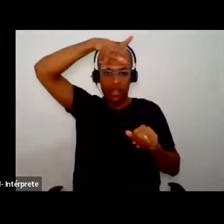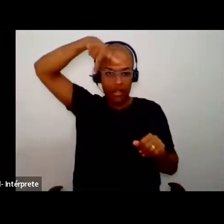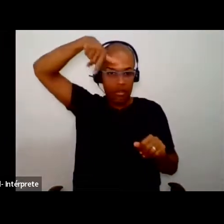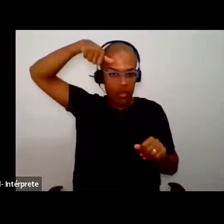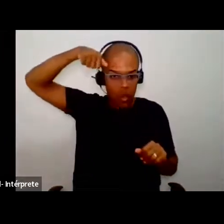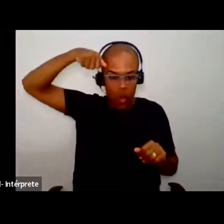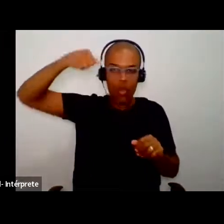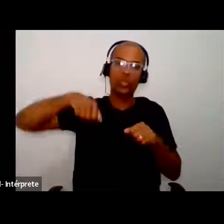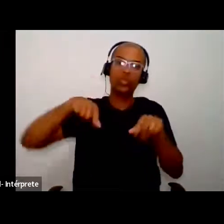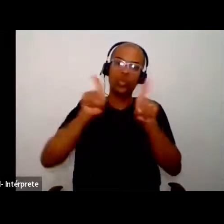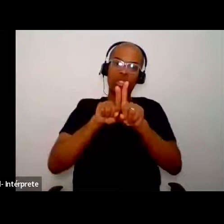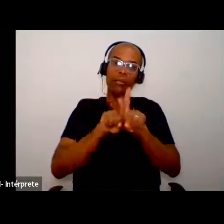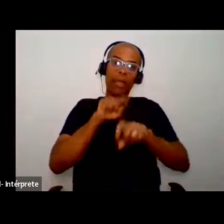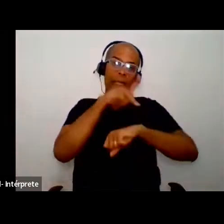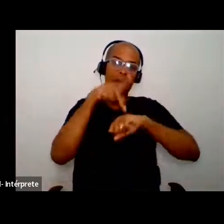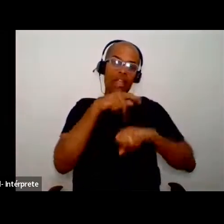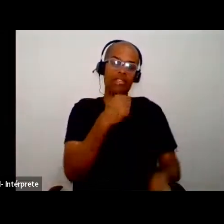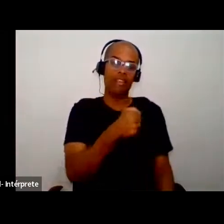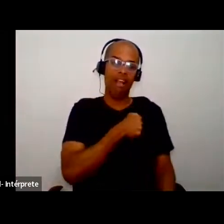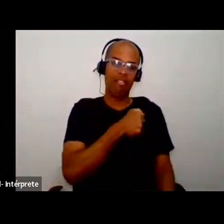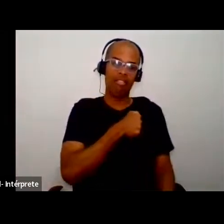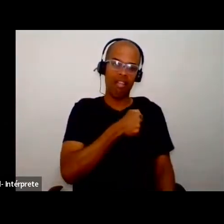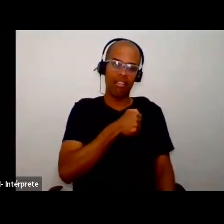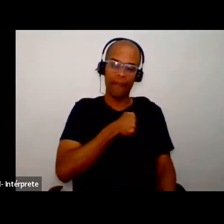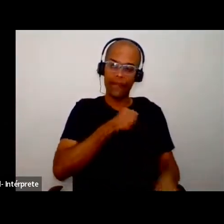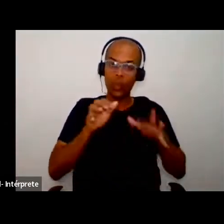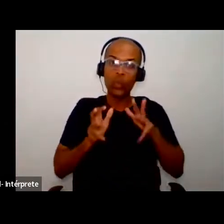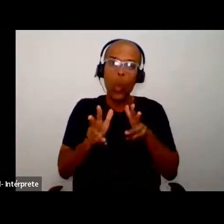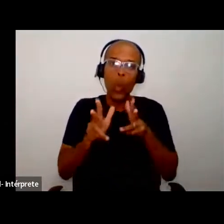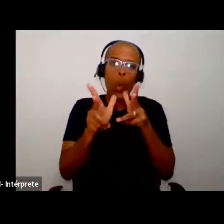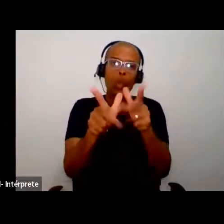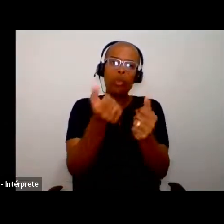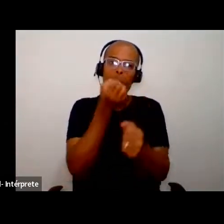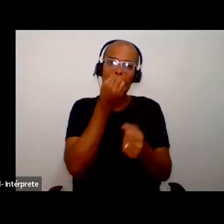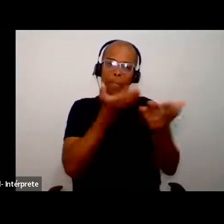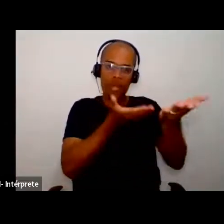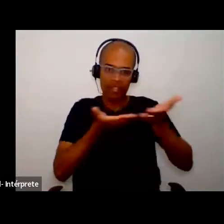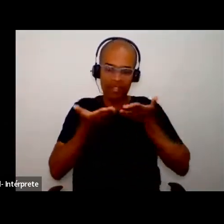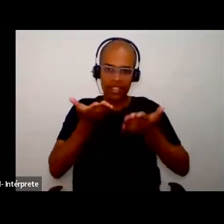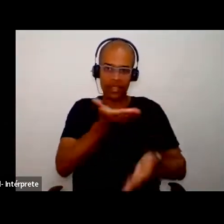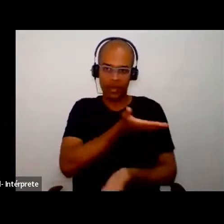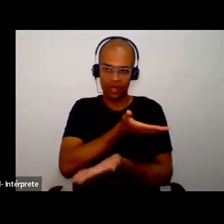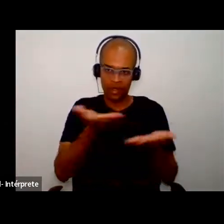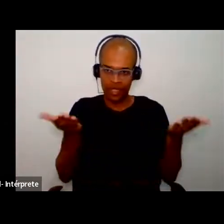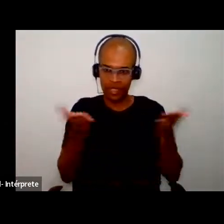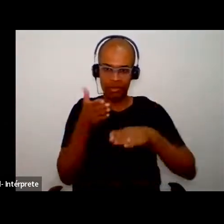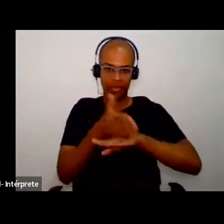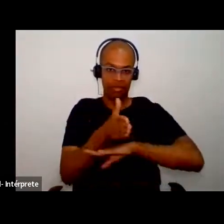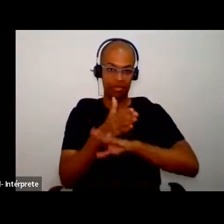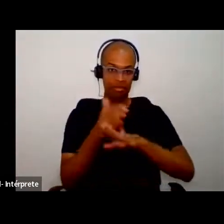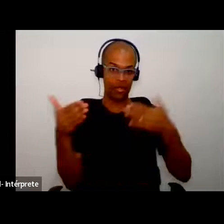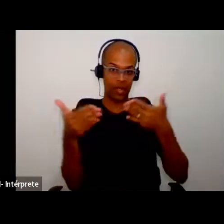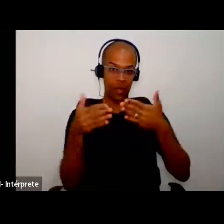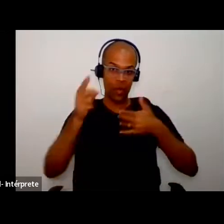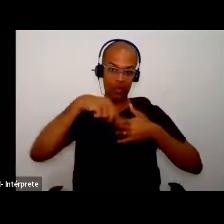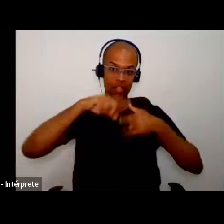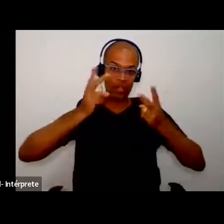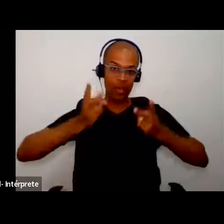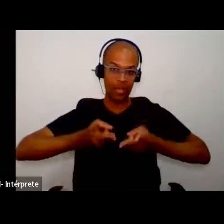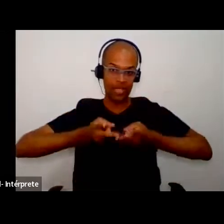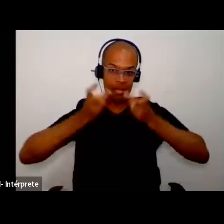Então, dou as boas-vindas a todos vocês que aqui participam, e vocês vão ver que o SIAC é um